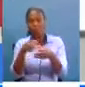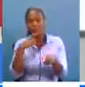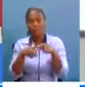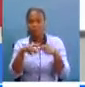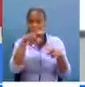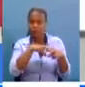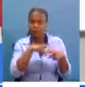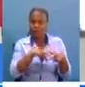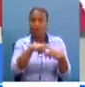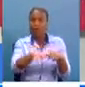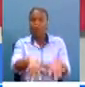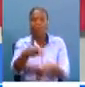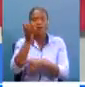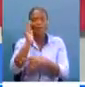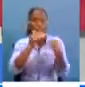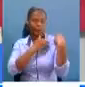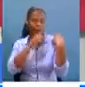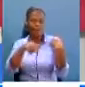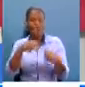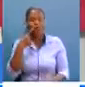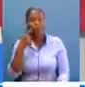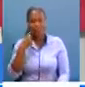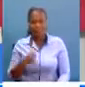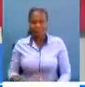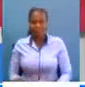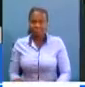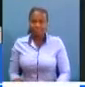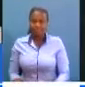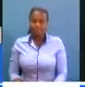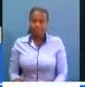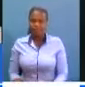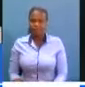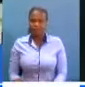com assento parlamentar e foi empossada esta quarta-feira.